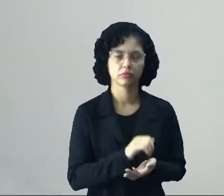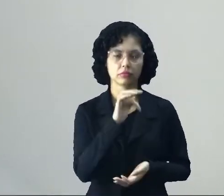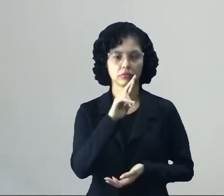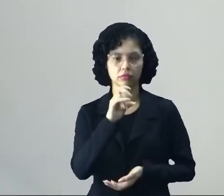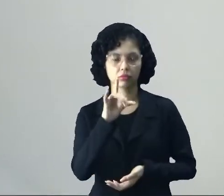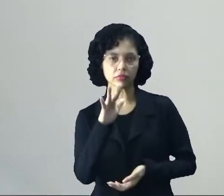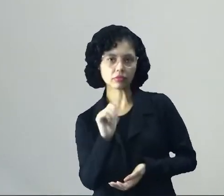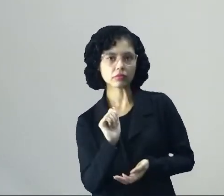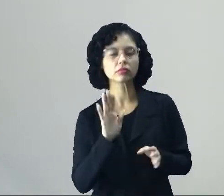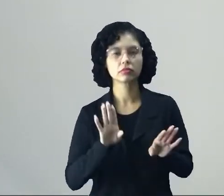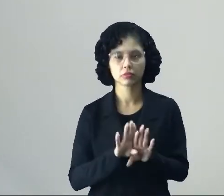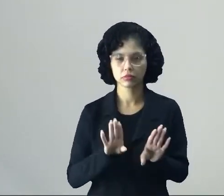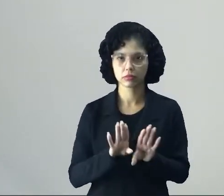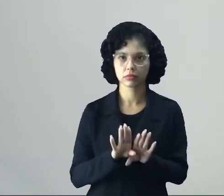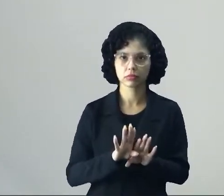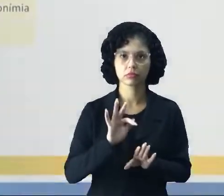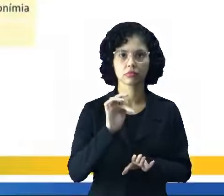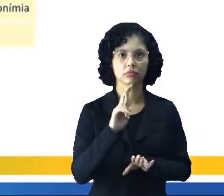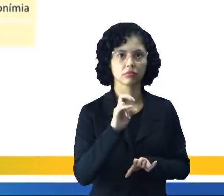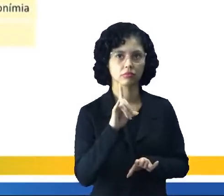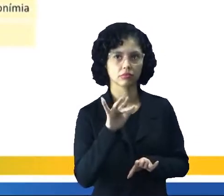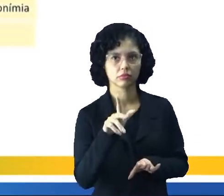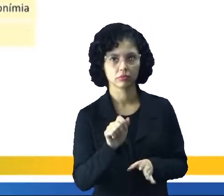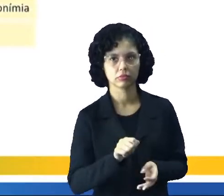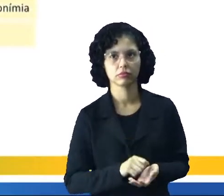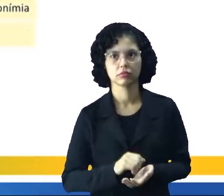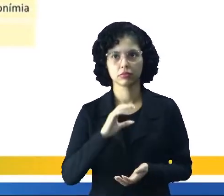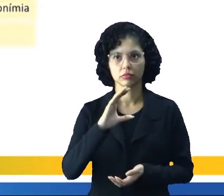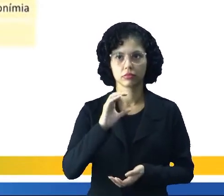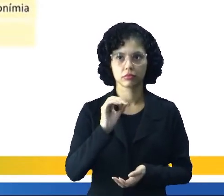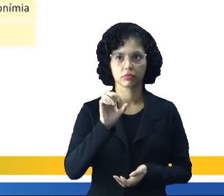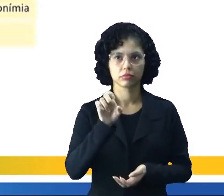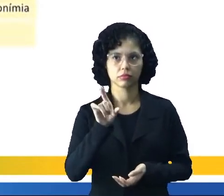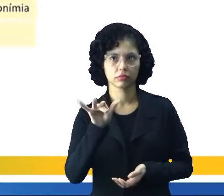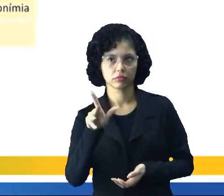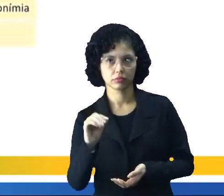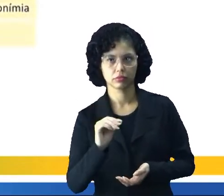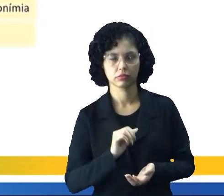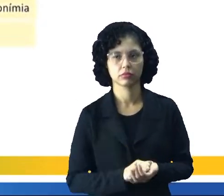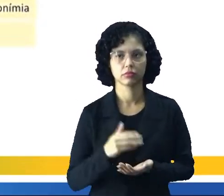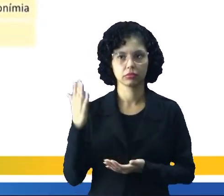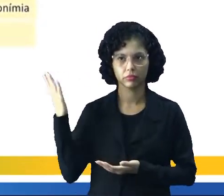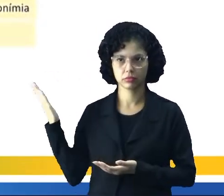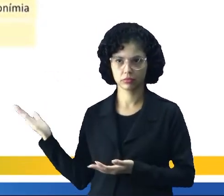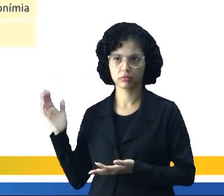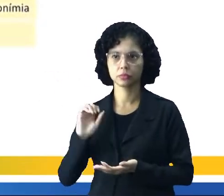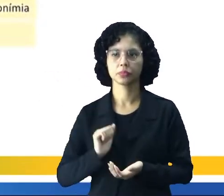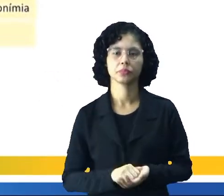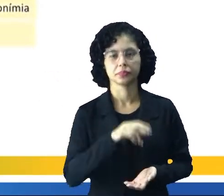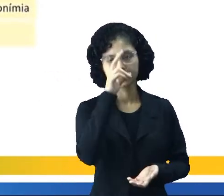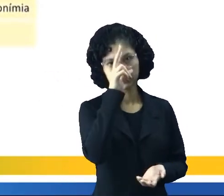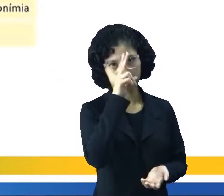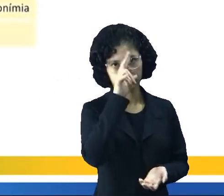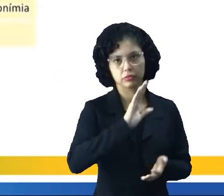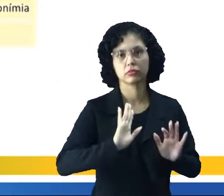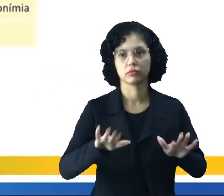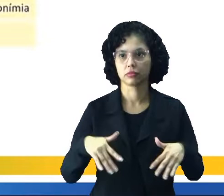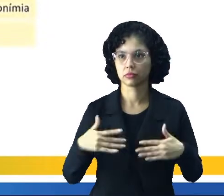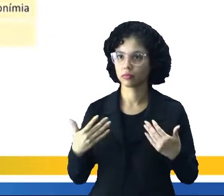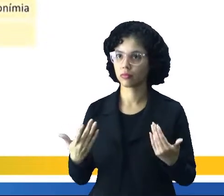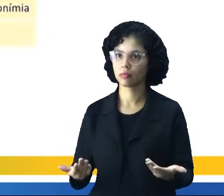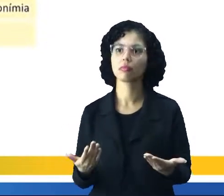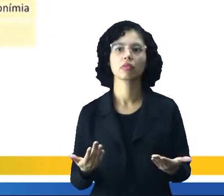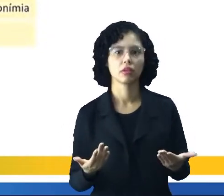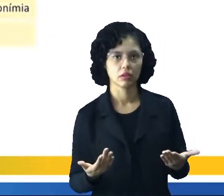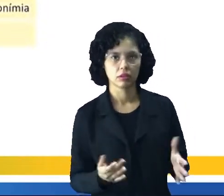coesão sequencial. Então eu trouxe aqui o quadro da coesão referencial, primeiramente, para vocês lembrarem quais são os